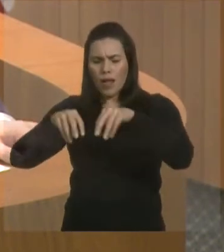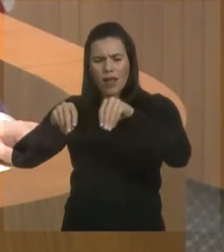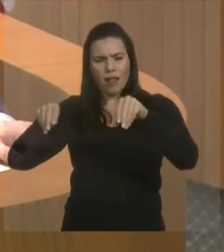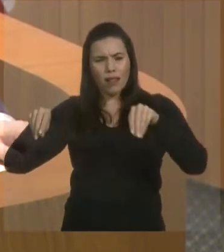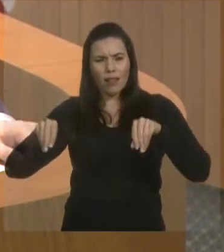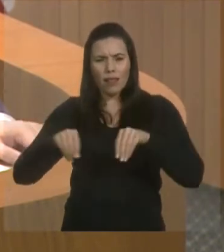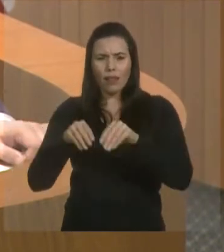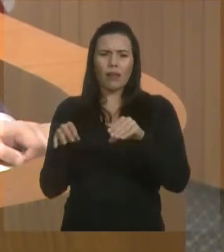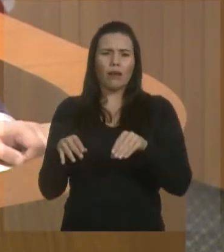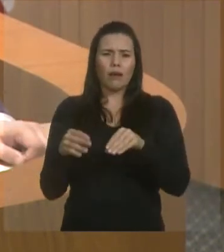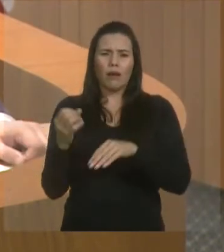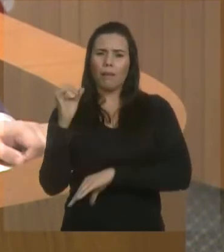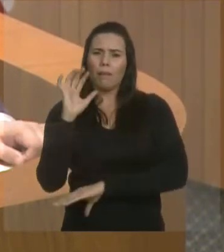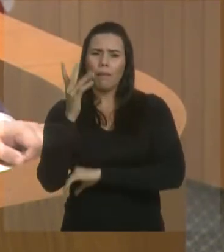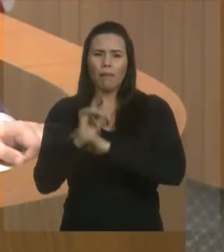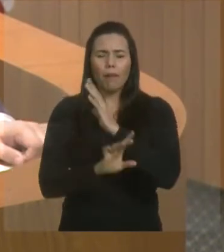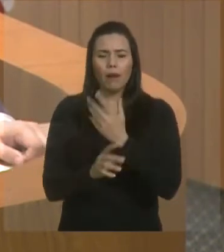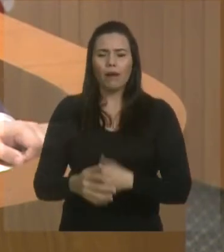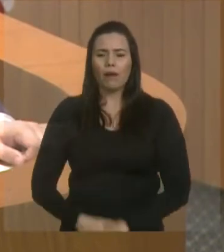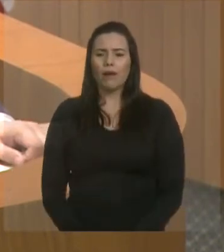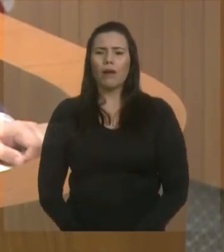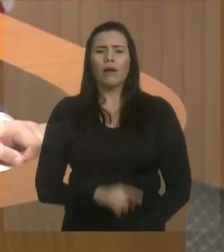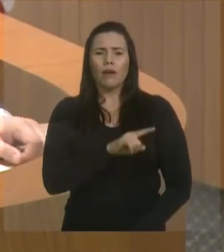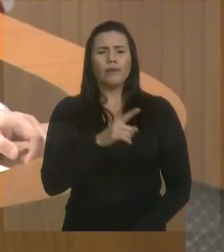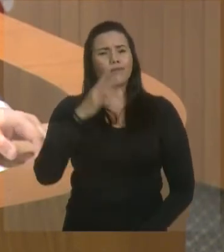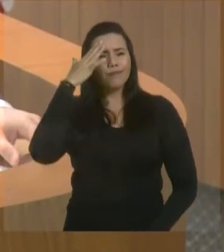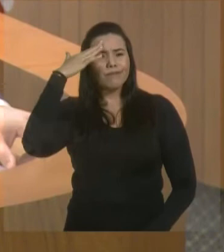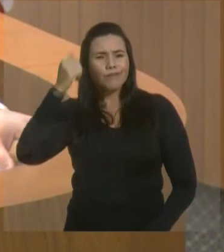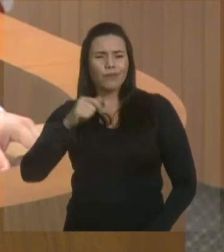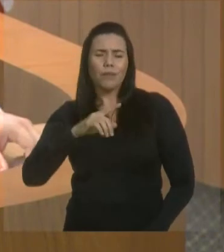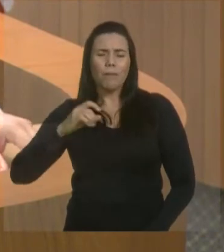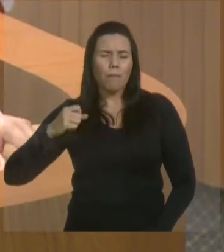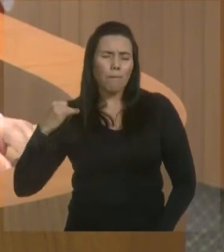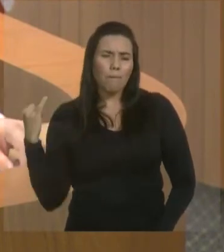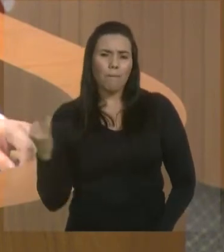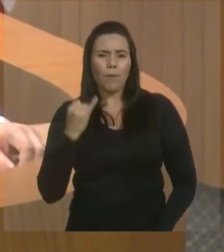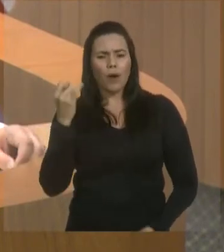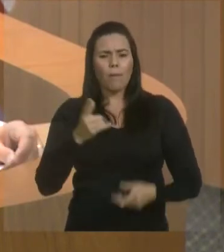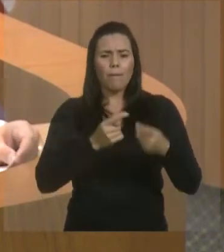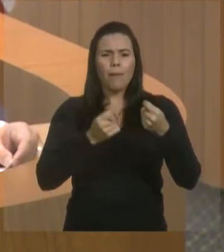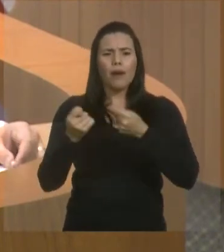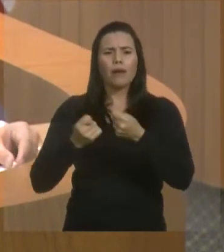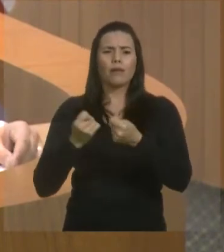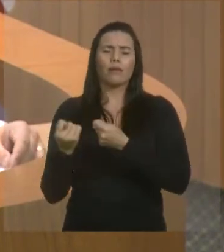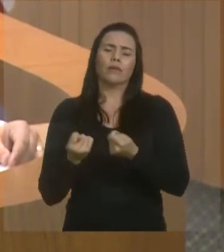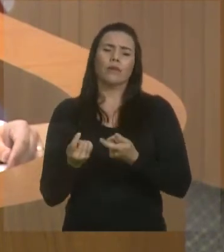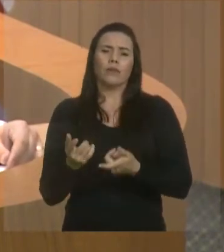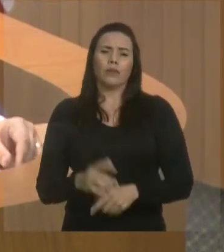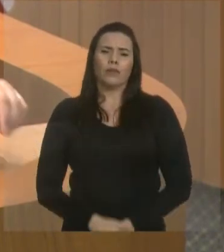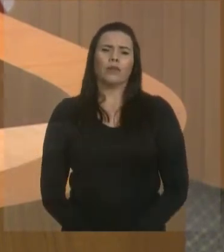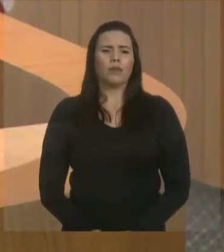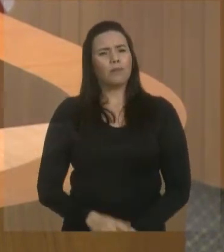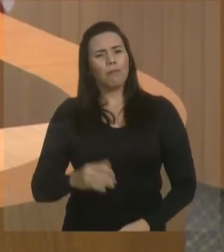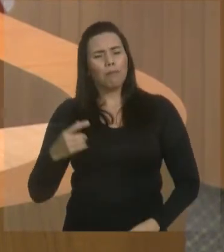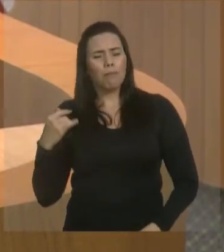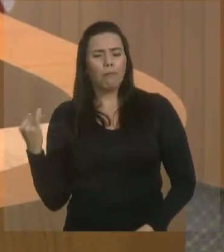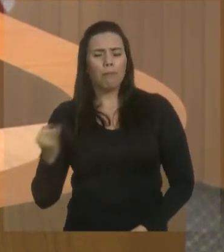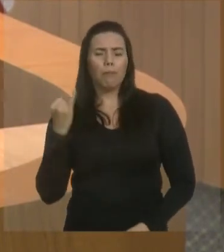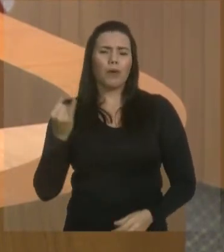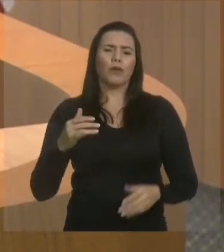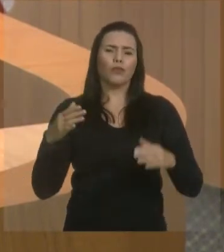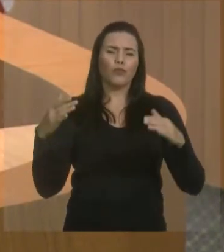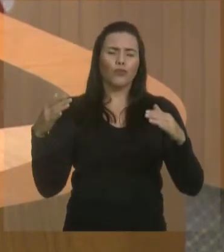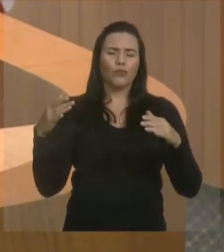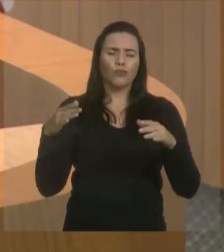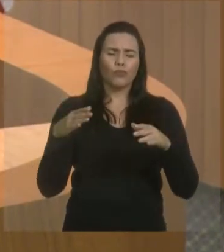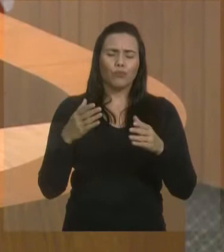turismo, a geração de emprego, de renda e de transporte. Então, nós devemos nos preocupar, sim, e nos envolver nesse assunto,